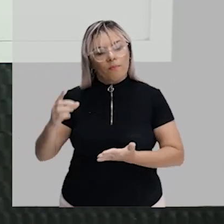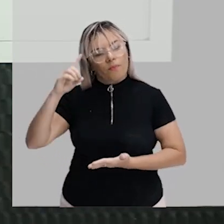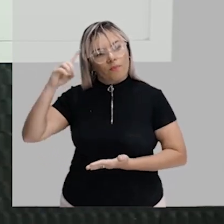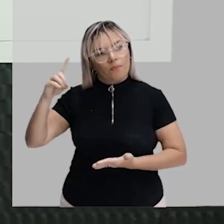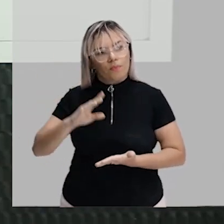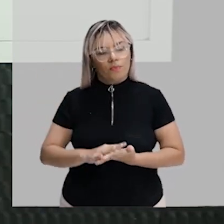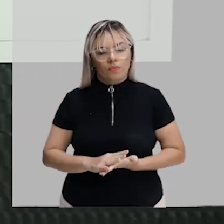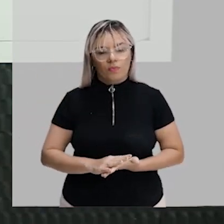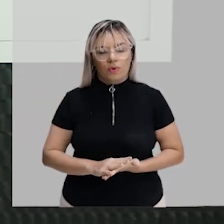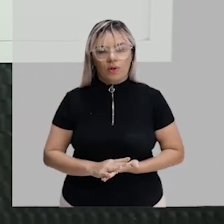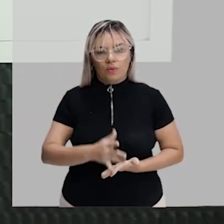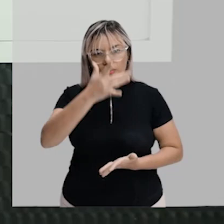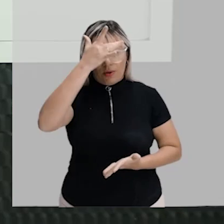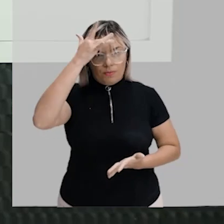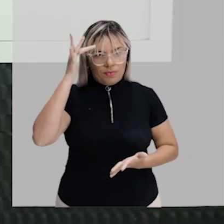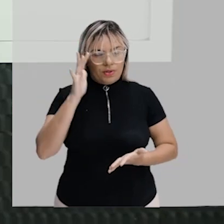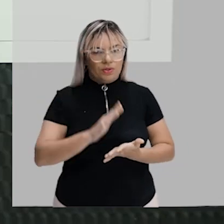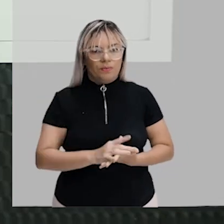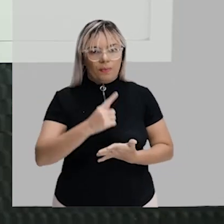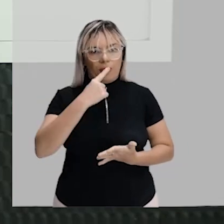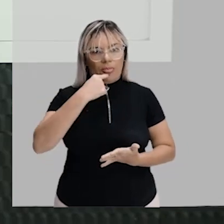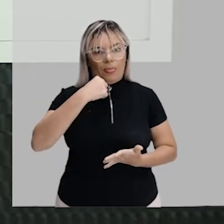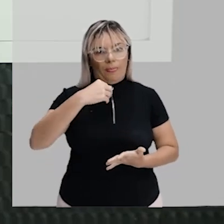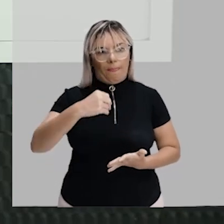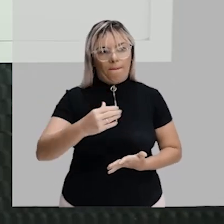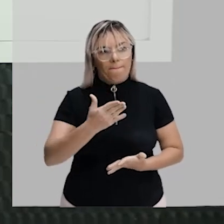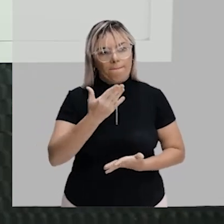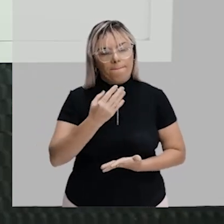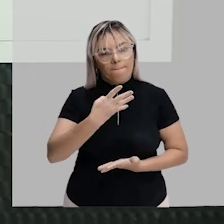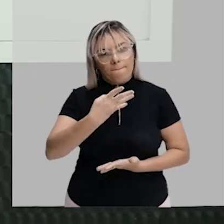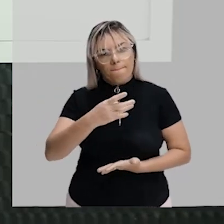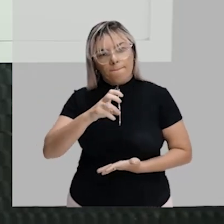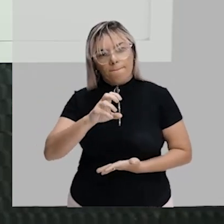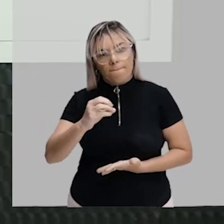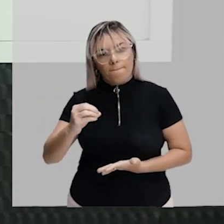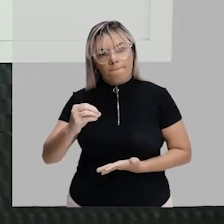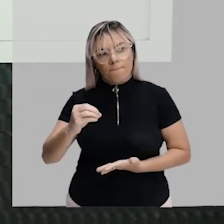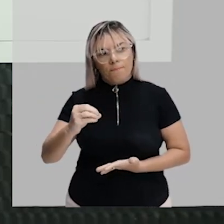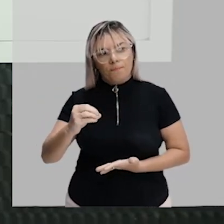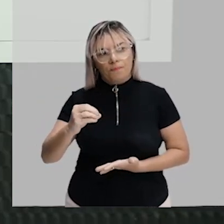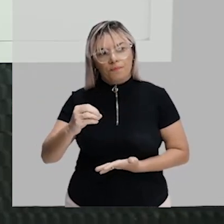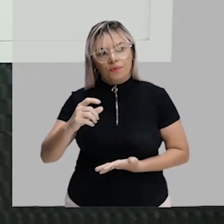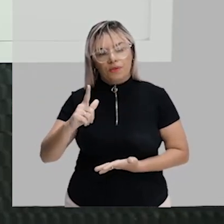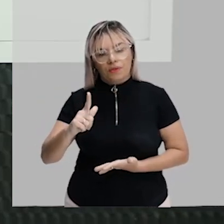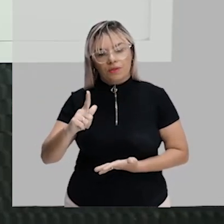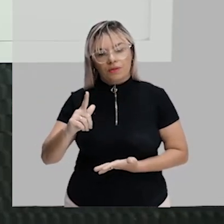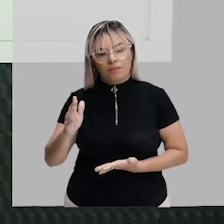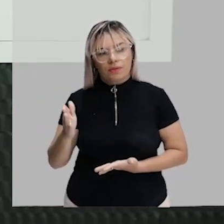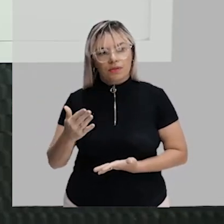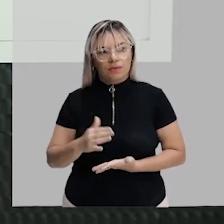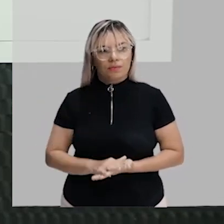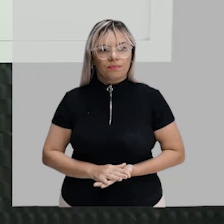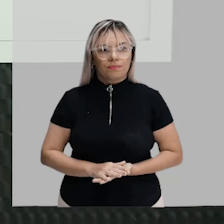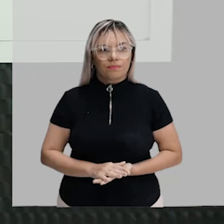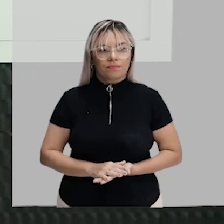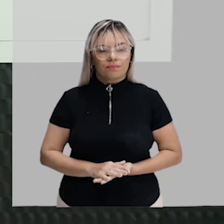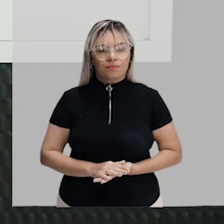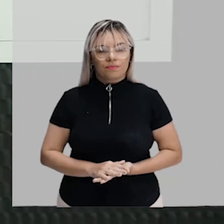consome 450 gramas de sal,